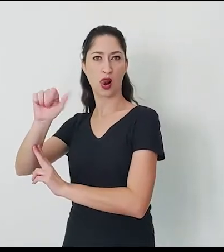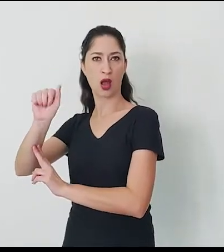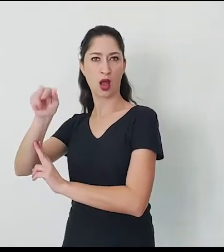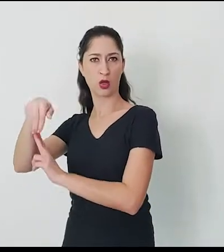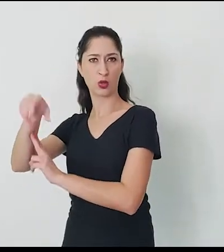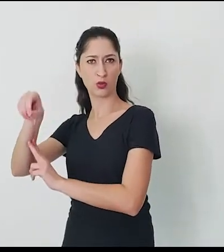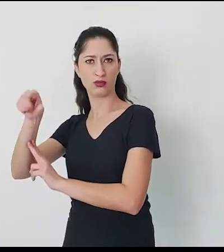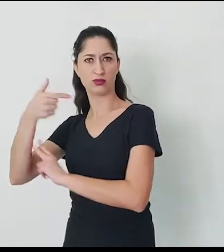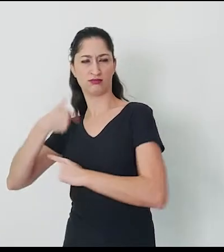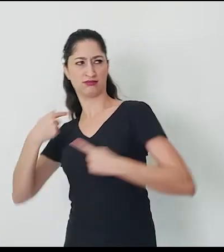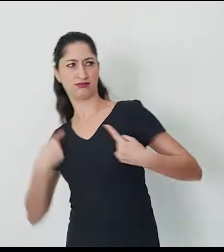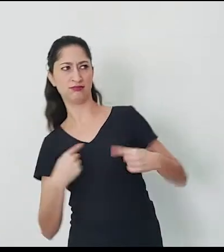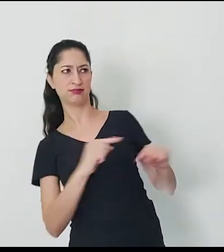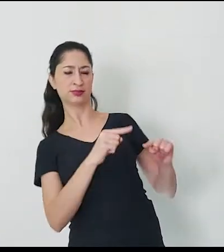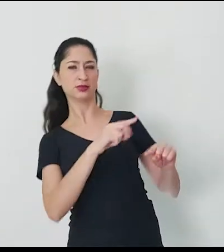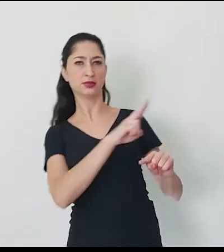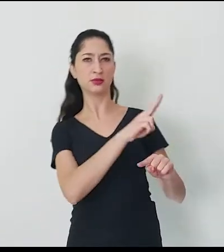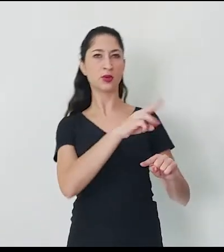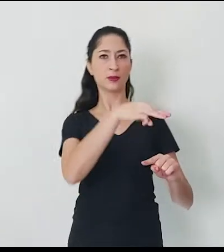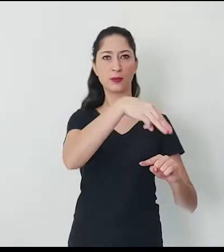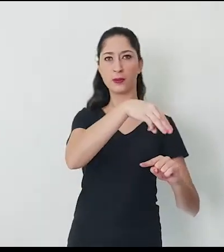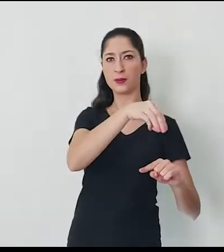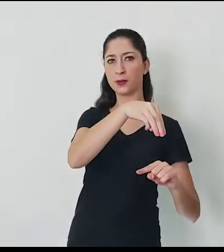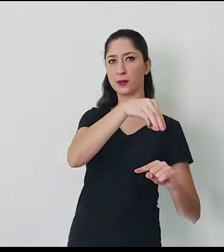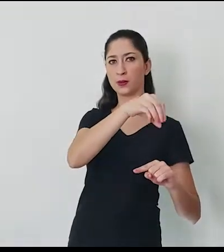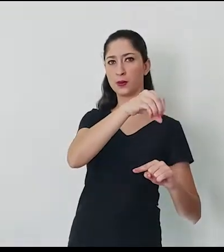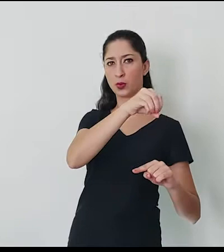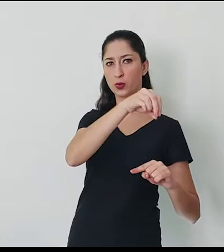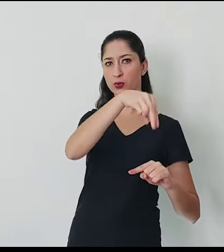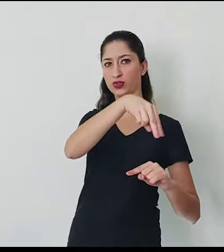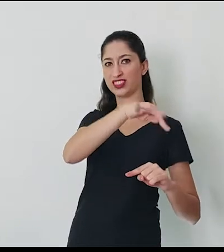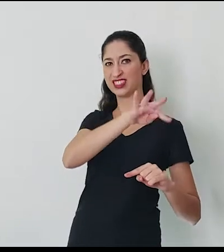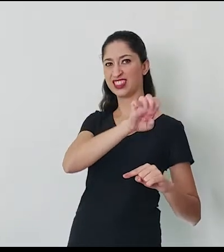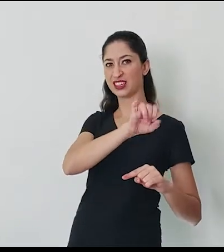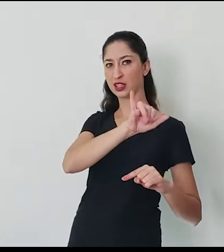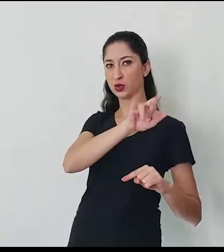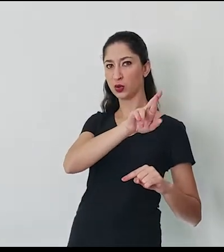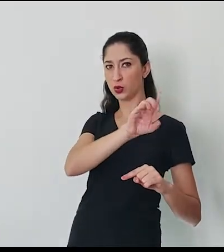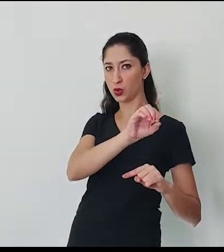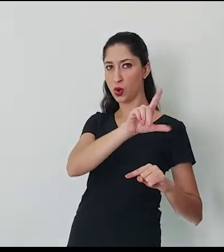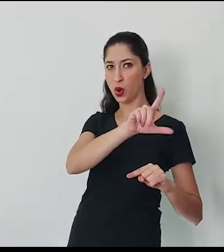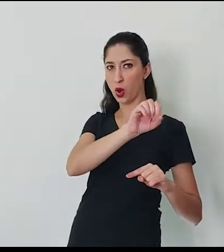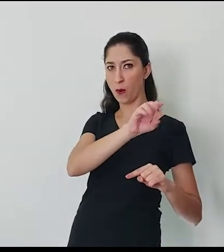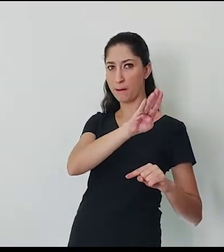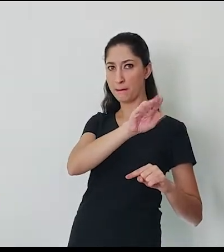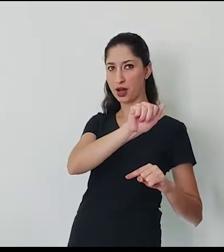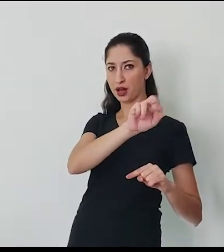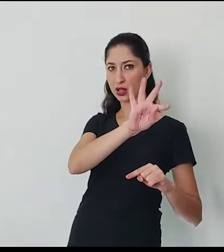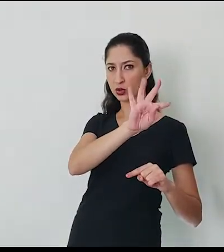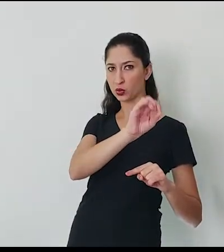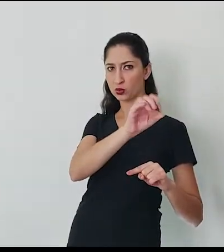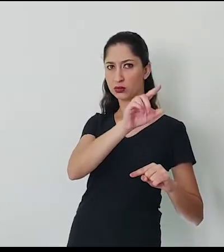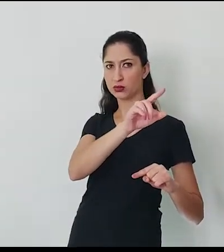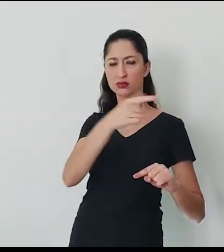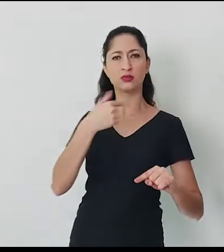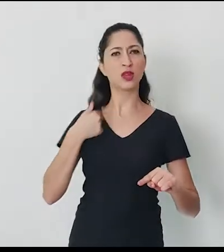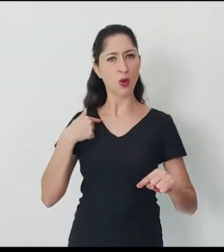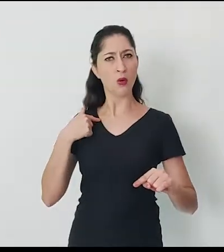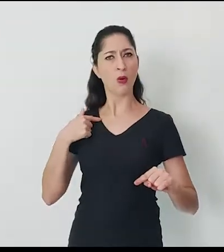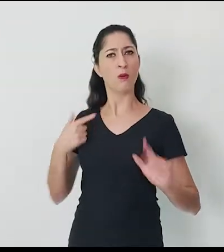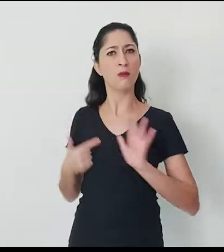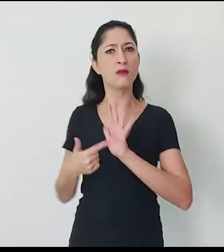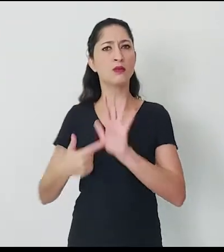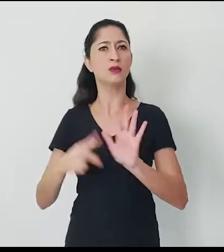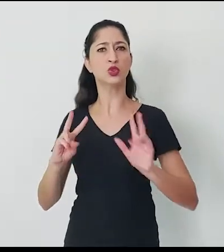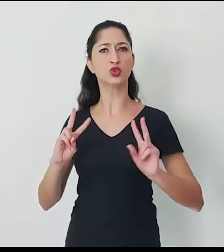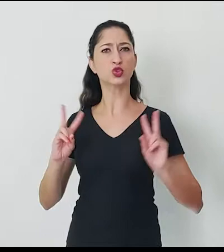gente critica nome como Monteiro Lobato e a gente traz os nossos para os nossos. Porque